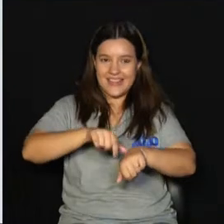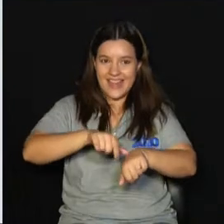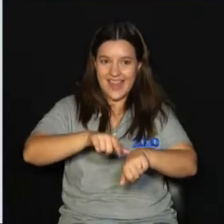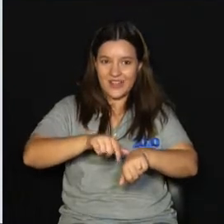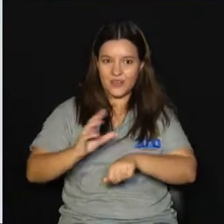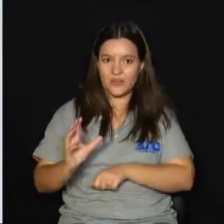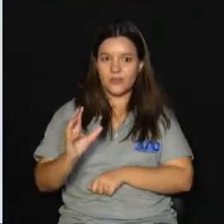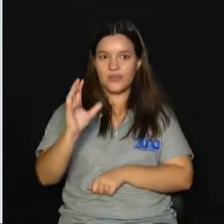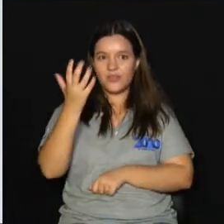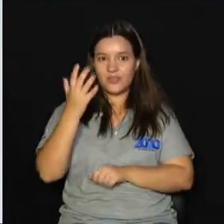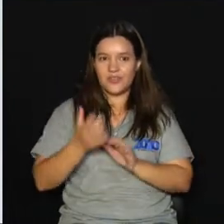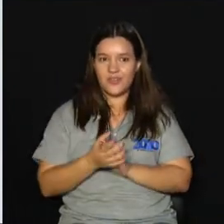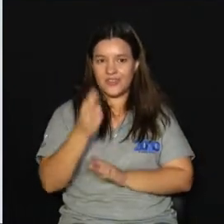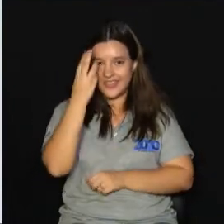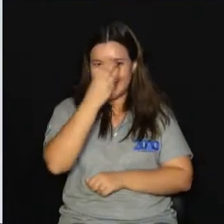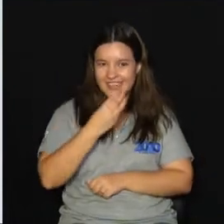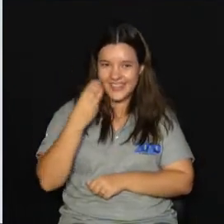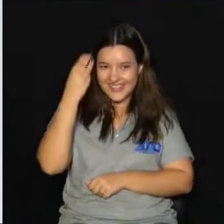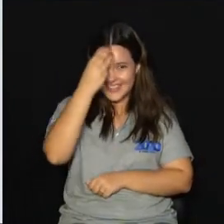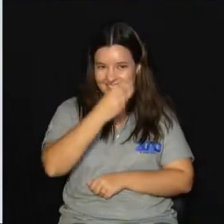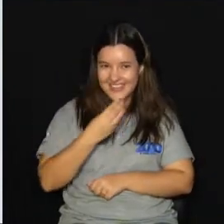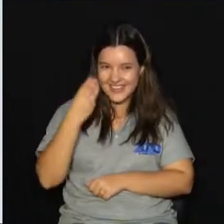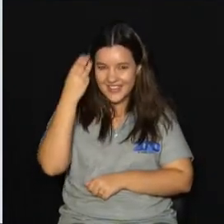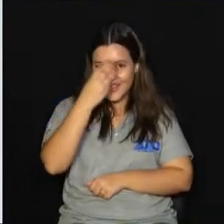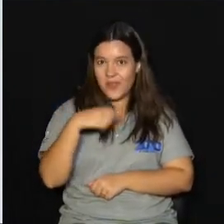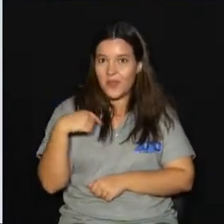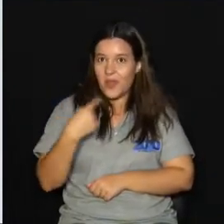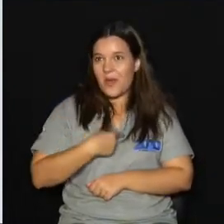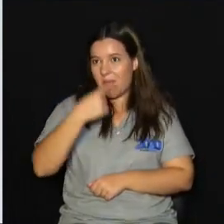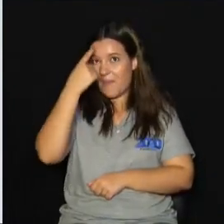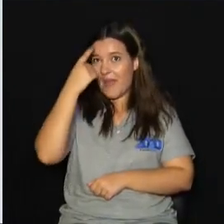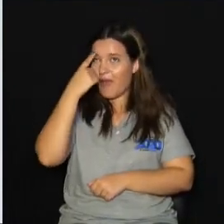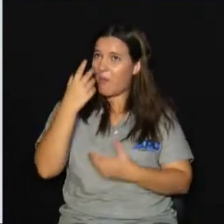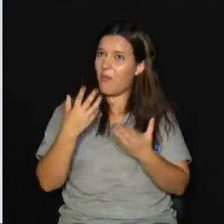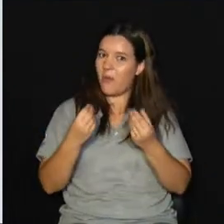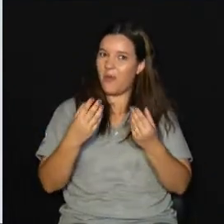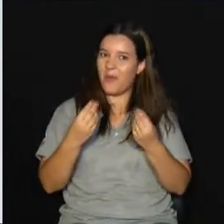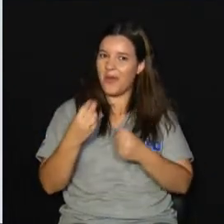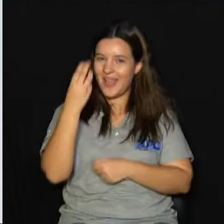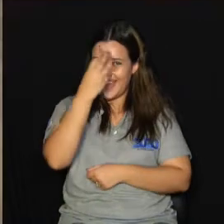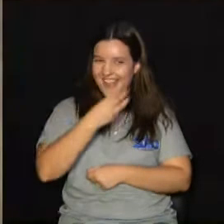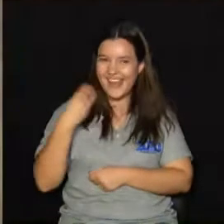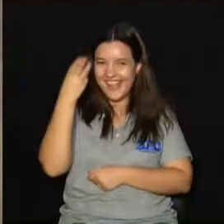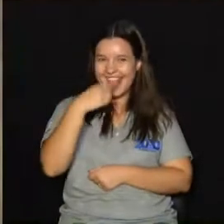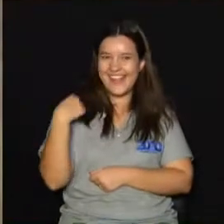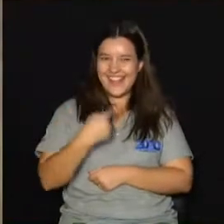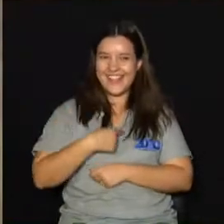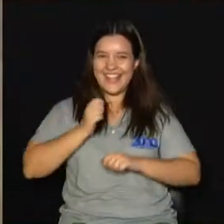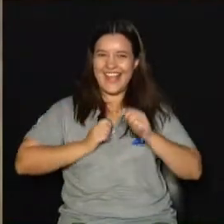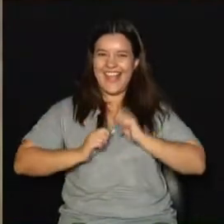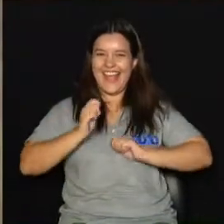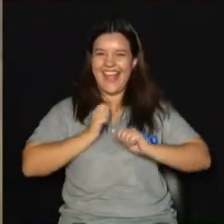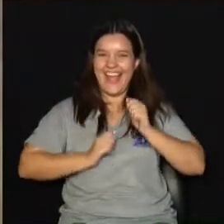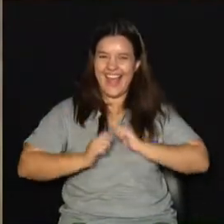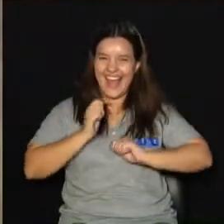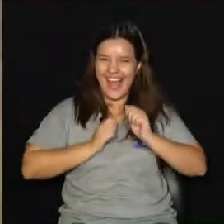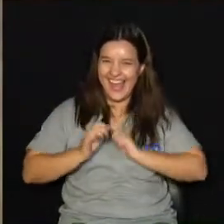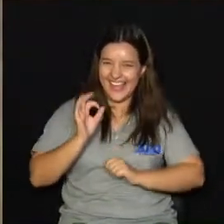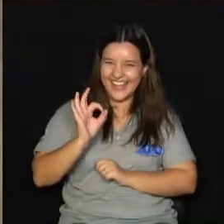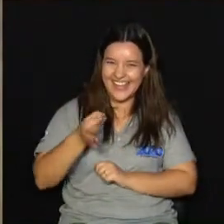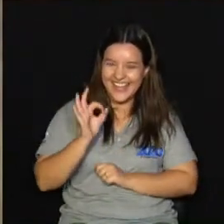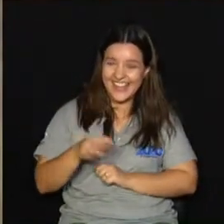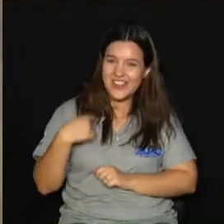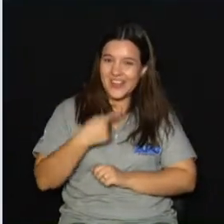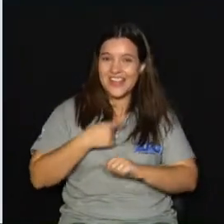foi um atraso de 3 horas, e 3 horas, né, pra gente é muita coisa. Que a gente, pra tá gente que tem ansiedade, né? Não, além de tudo, a